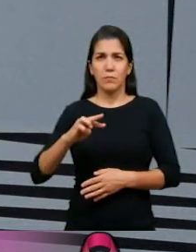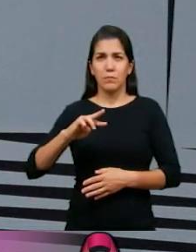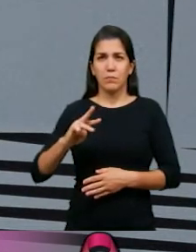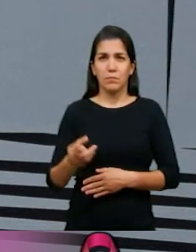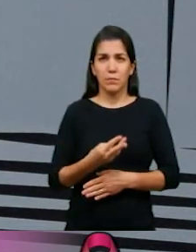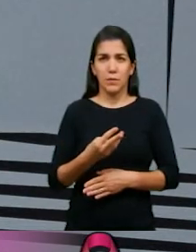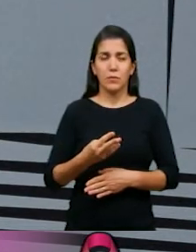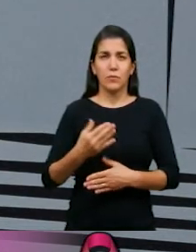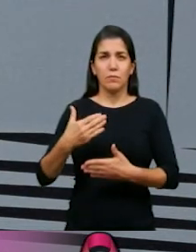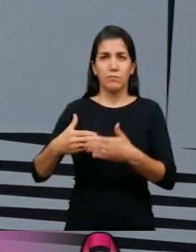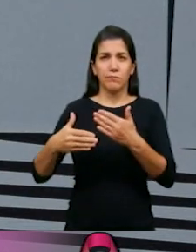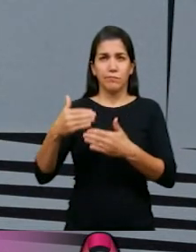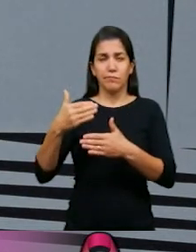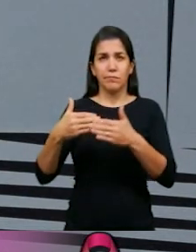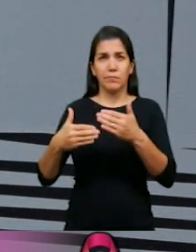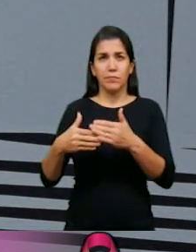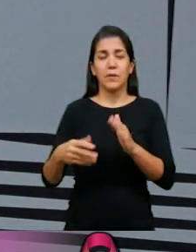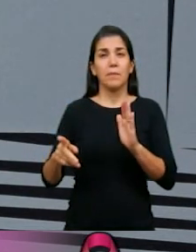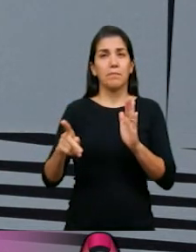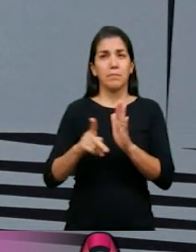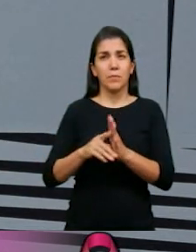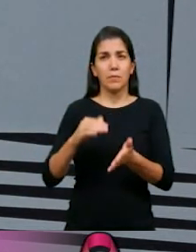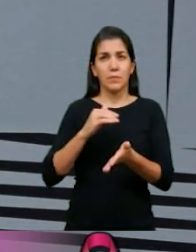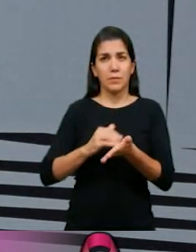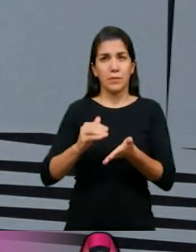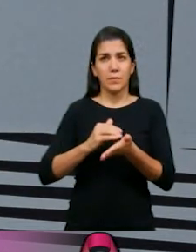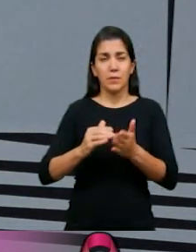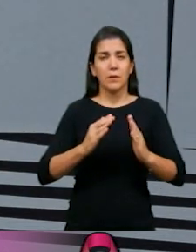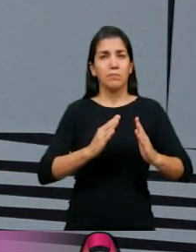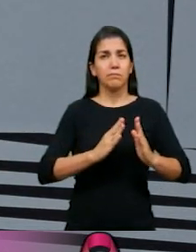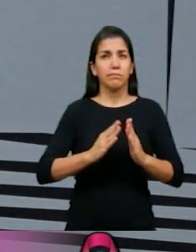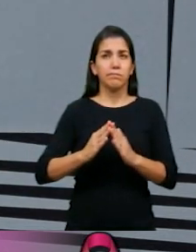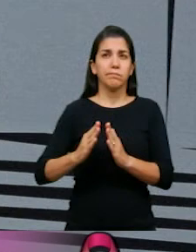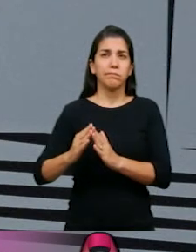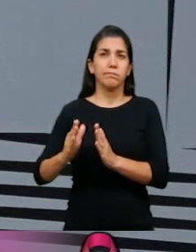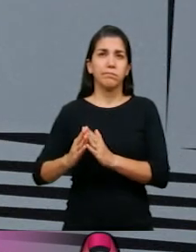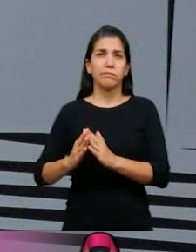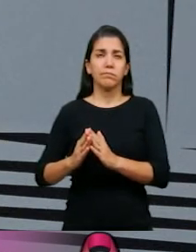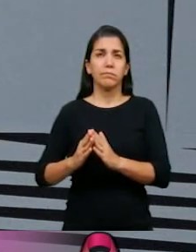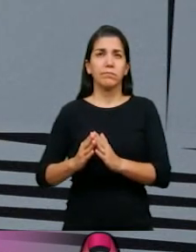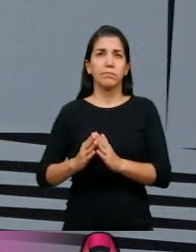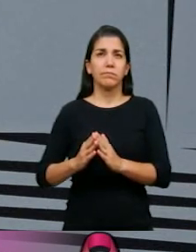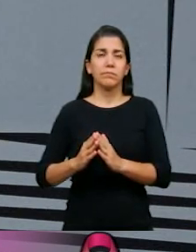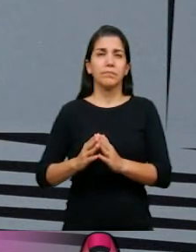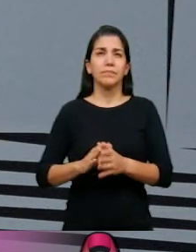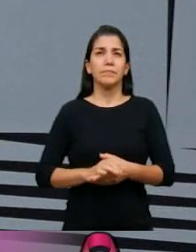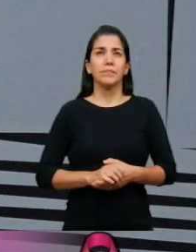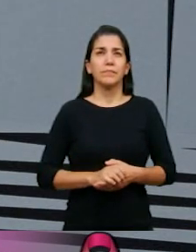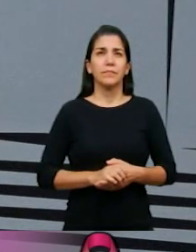milhões, com o recurso vindo através da Secretaria de Habitação a fundo perdido,